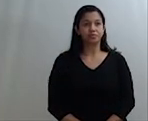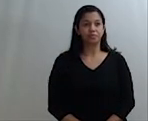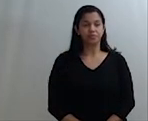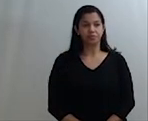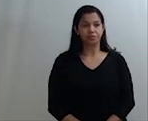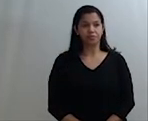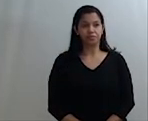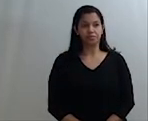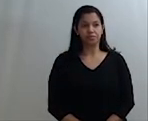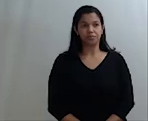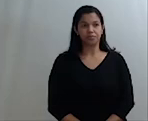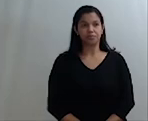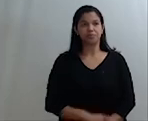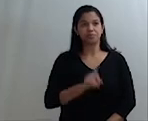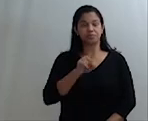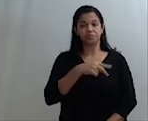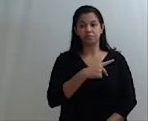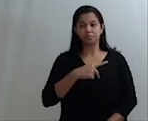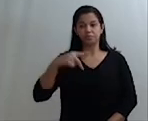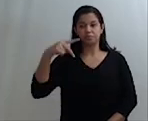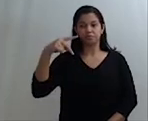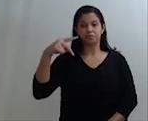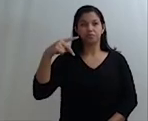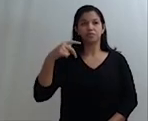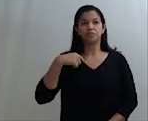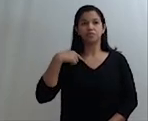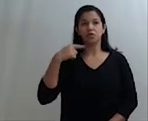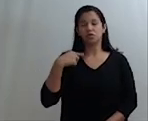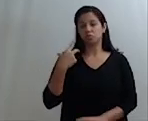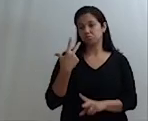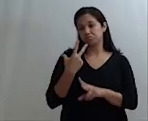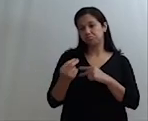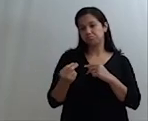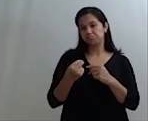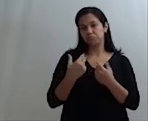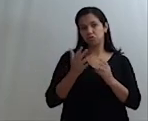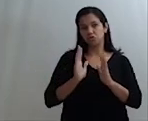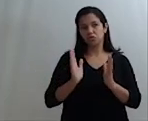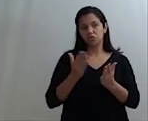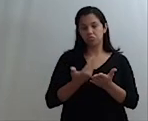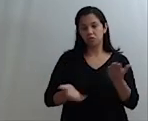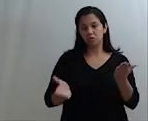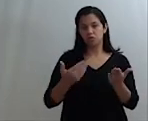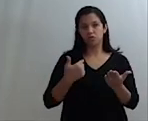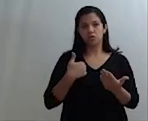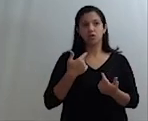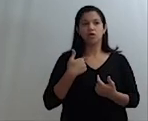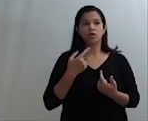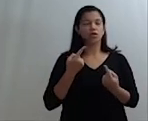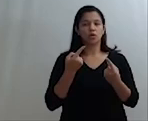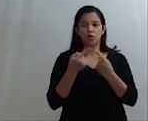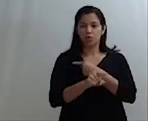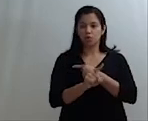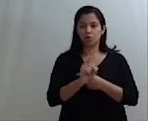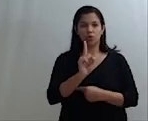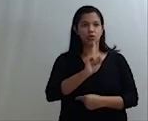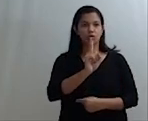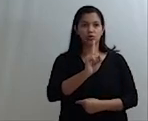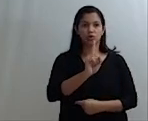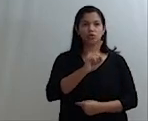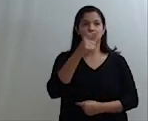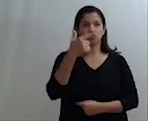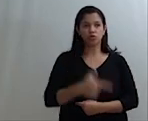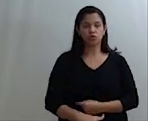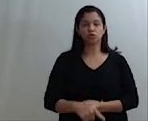senhor presidente eu eu eu fico vencido Ou seja eu peço ven a eminente relator a Vossa Excelência ao Ministro